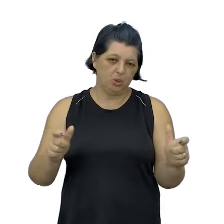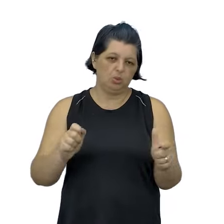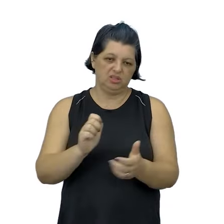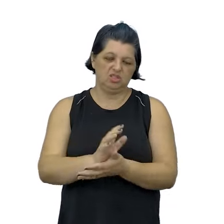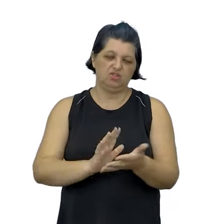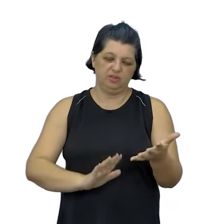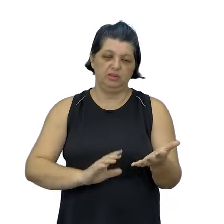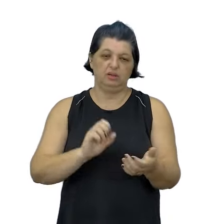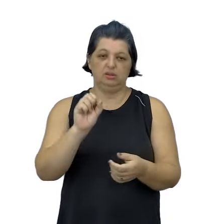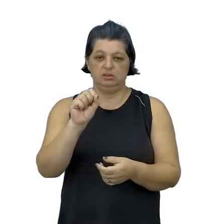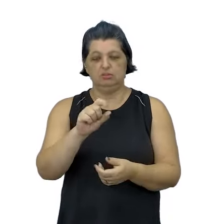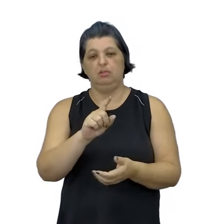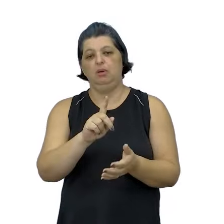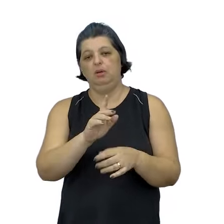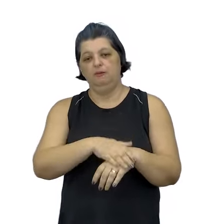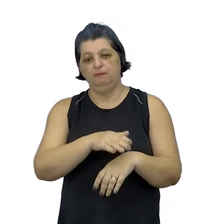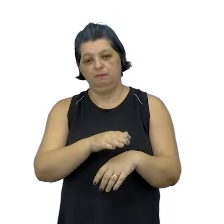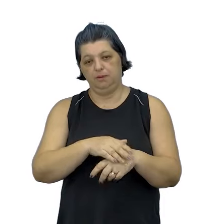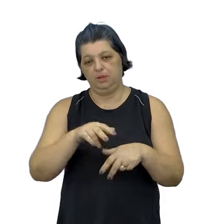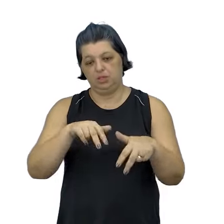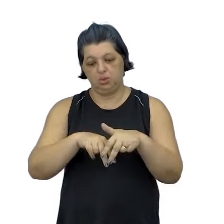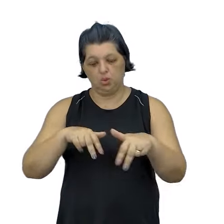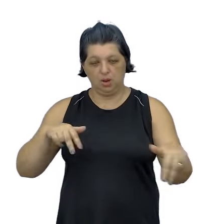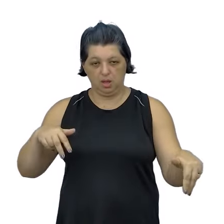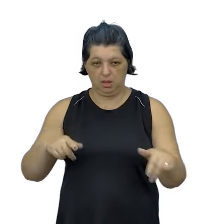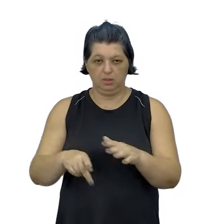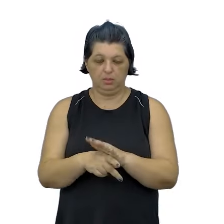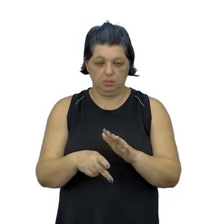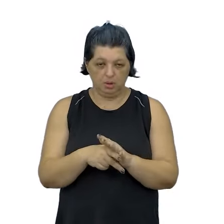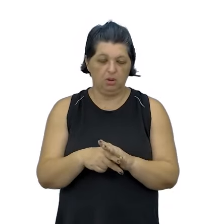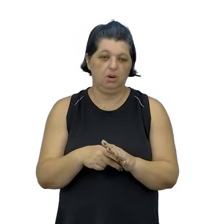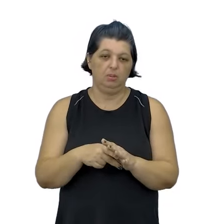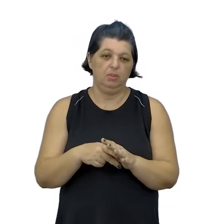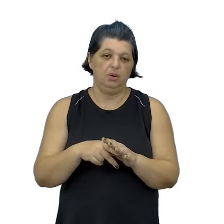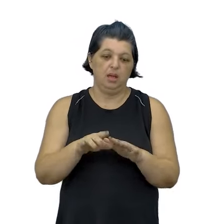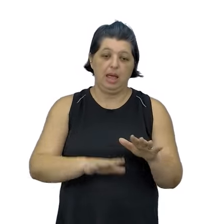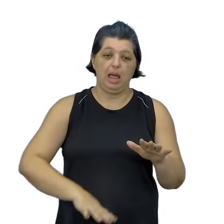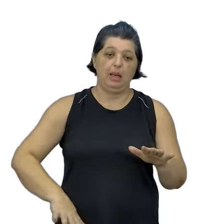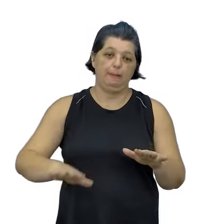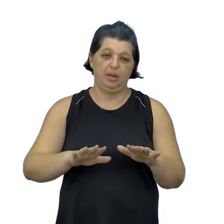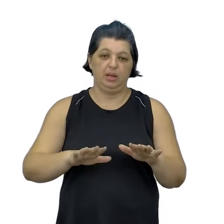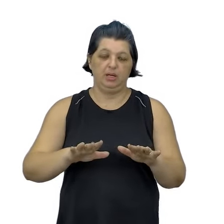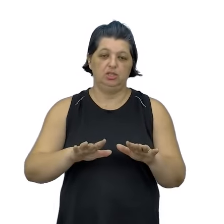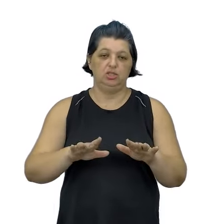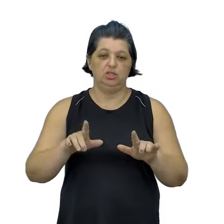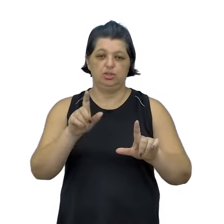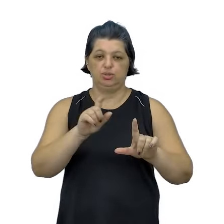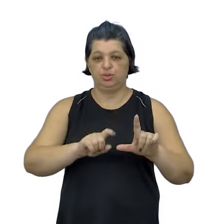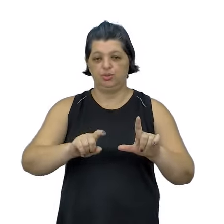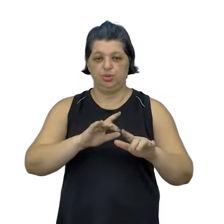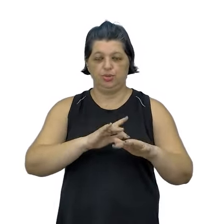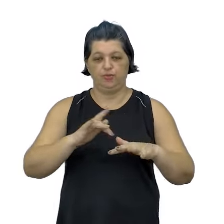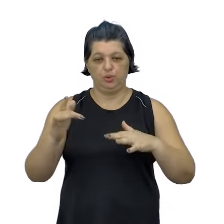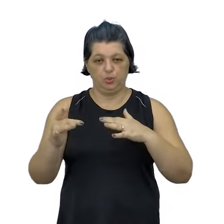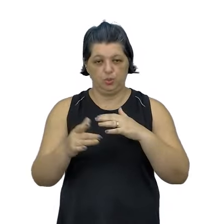antes deles frequentar a aula, utilizando esses ambientes virtuais, é interessante que vocês utilizem